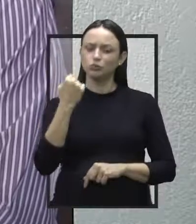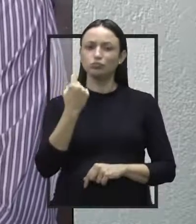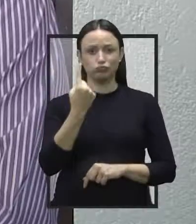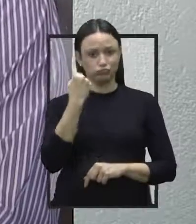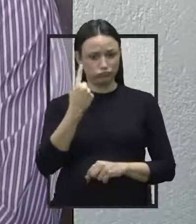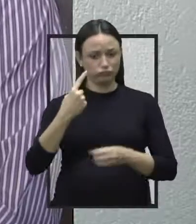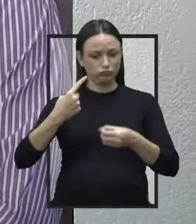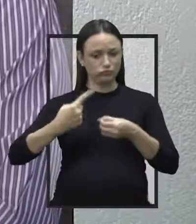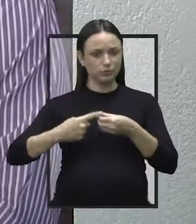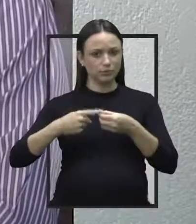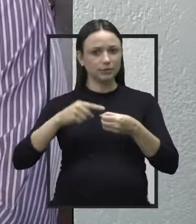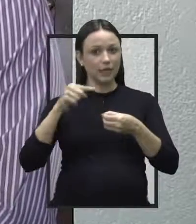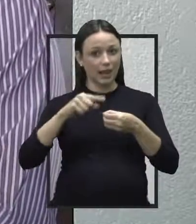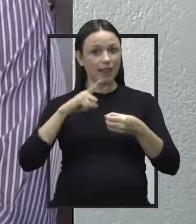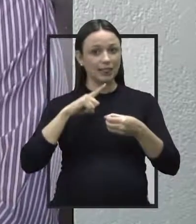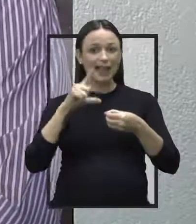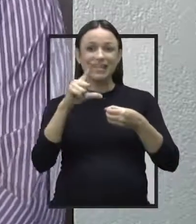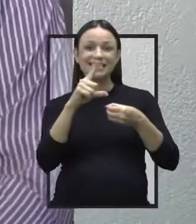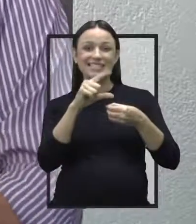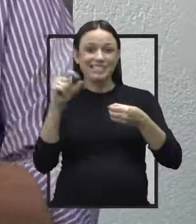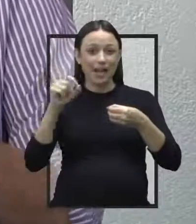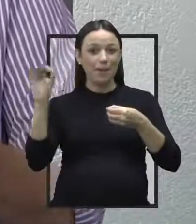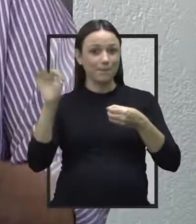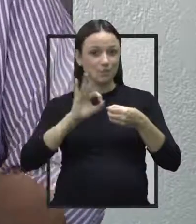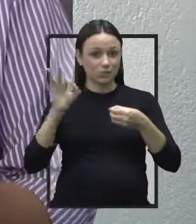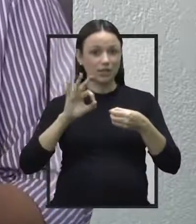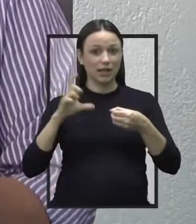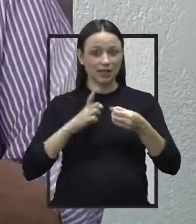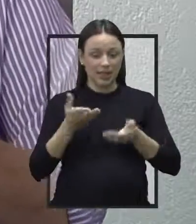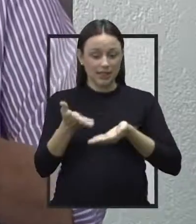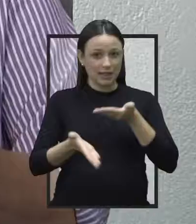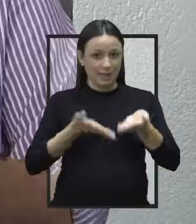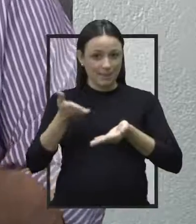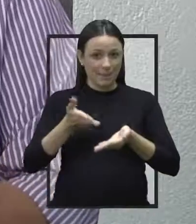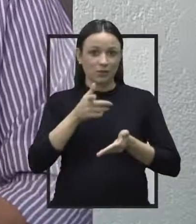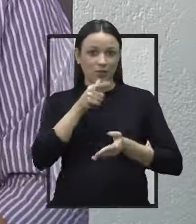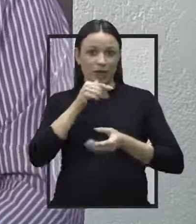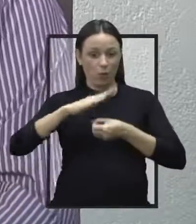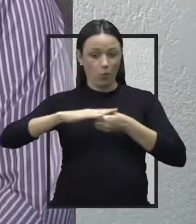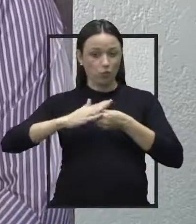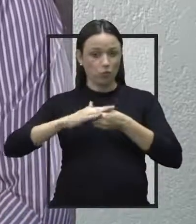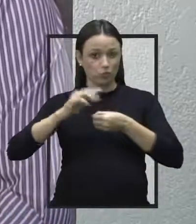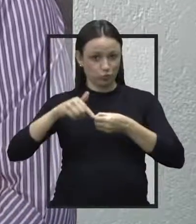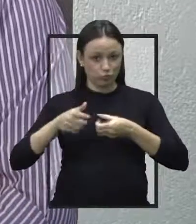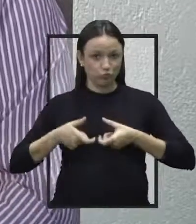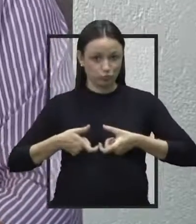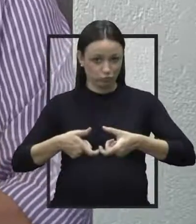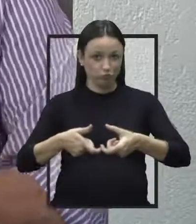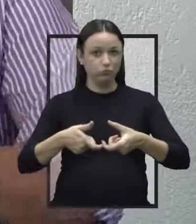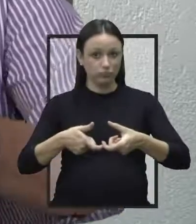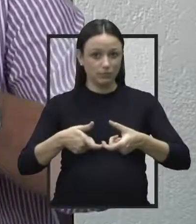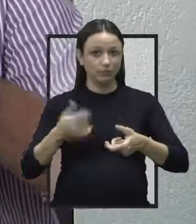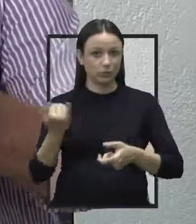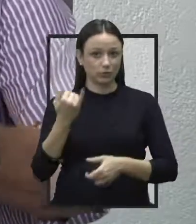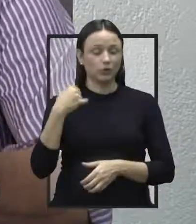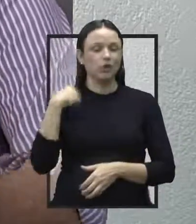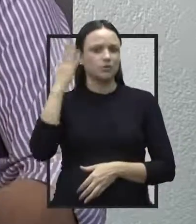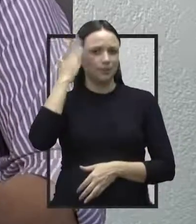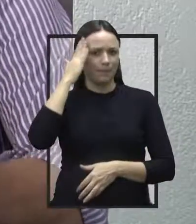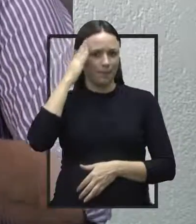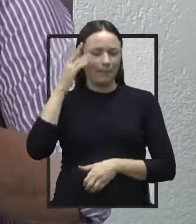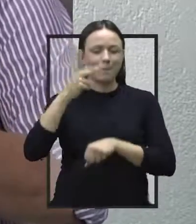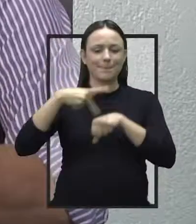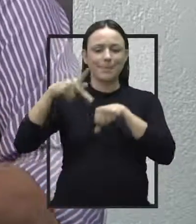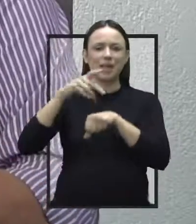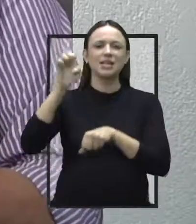de tratamento de esgoto. Nós sabemos que vários países da Europa,